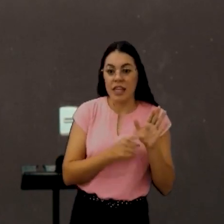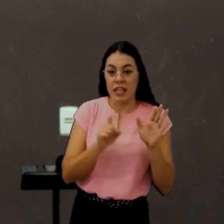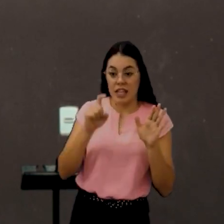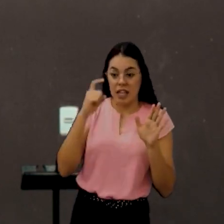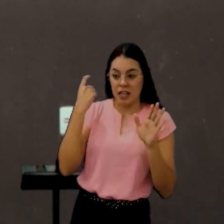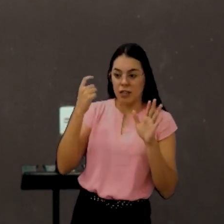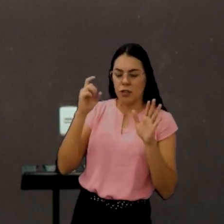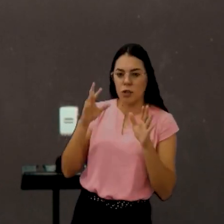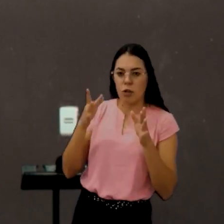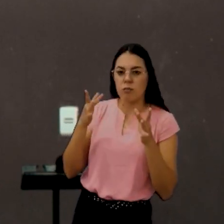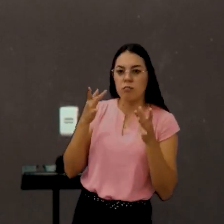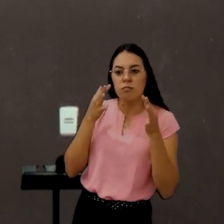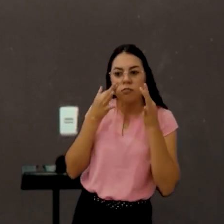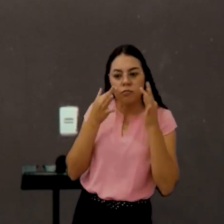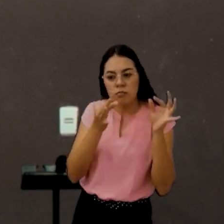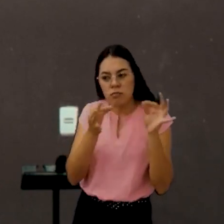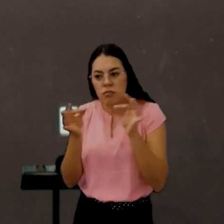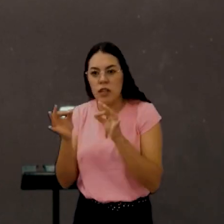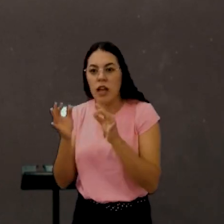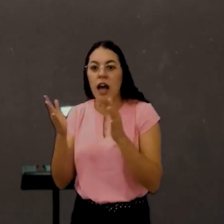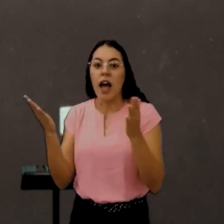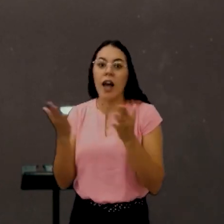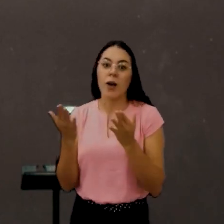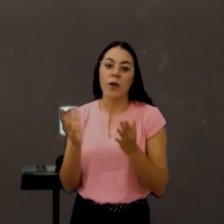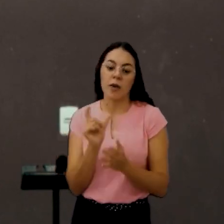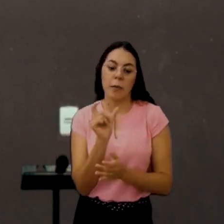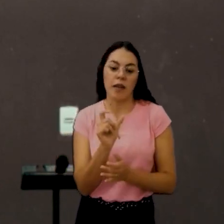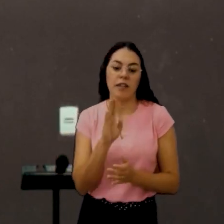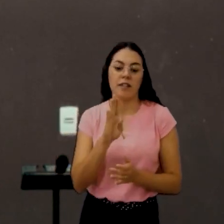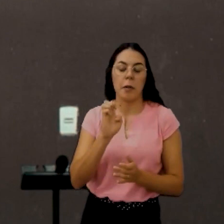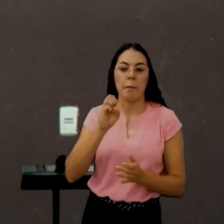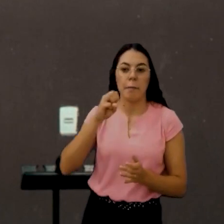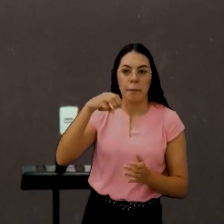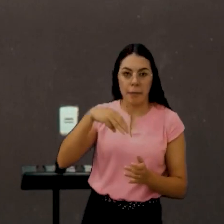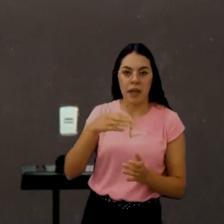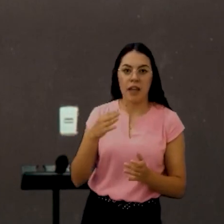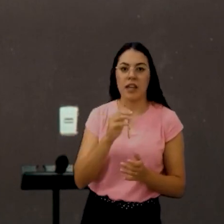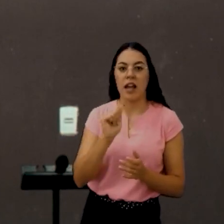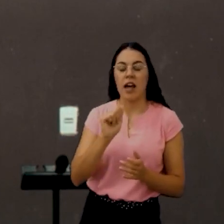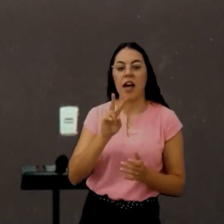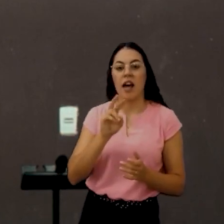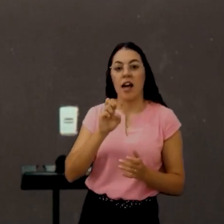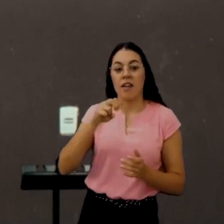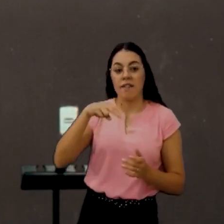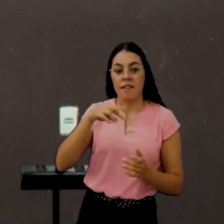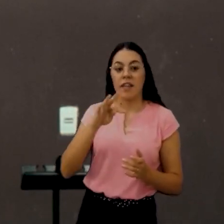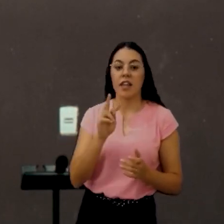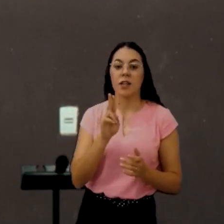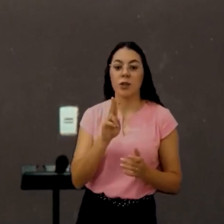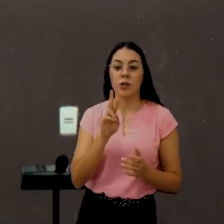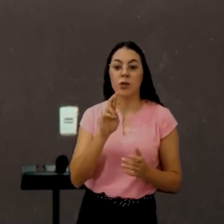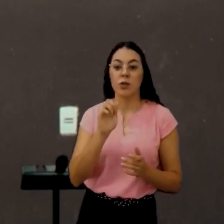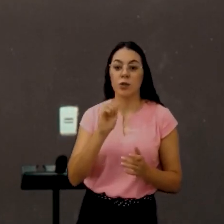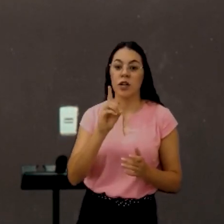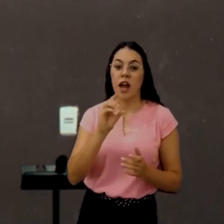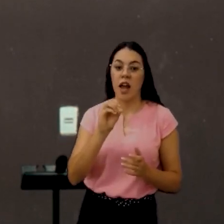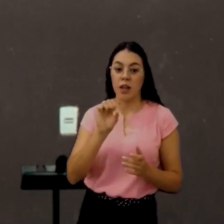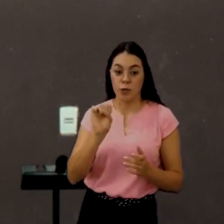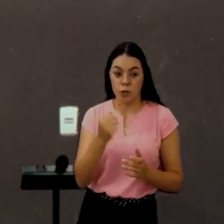contemplado, Deus chama de bem-aventurado. Bem-aventurado é esse que faz isso, pois ele foi